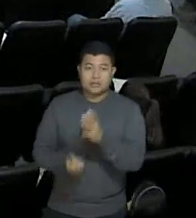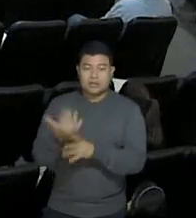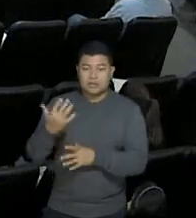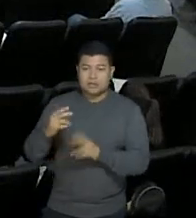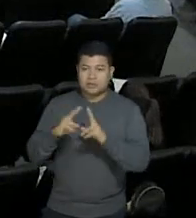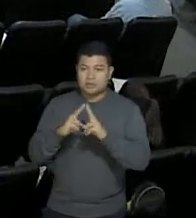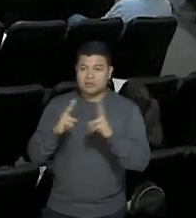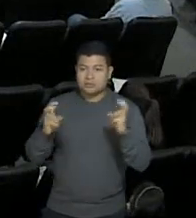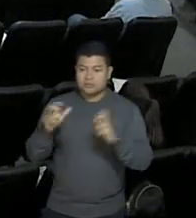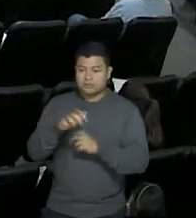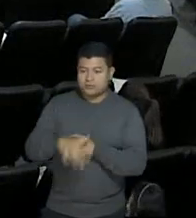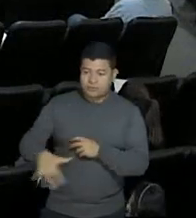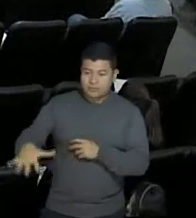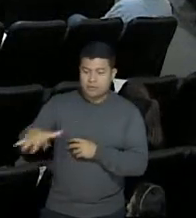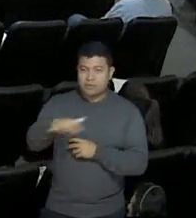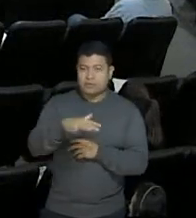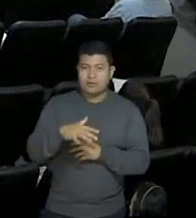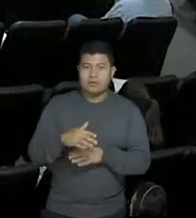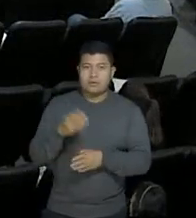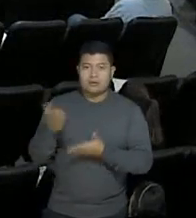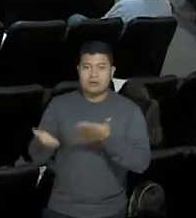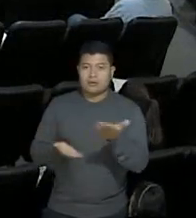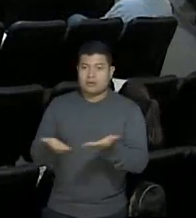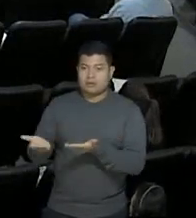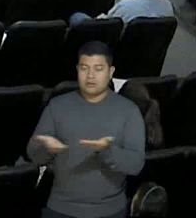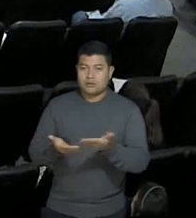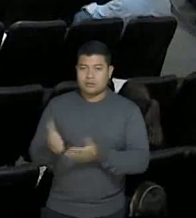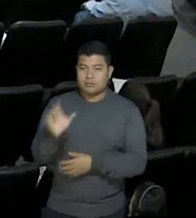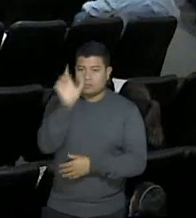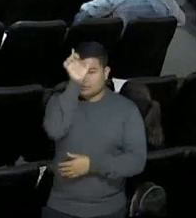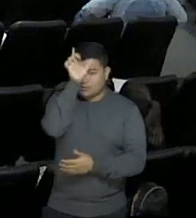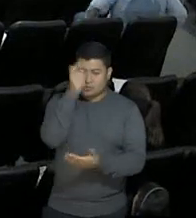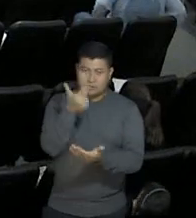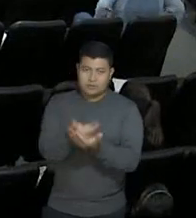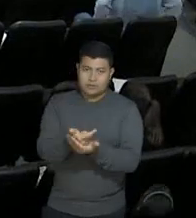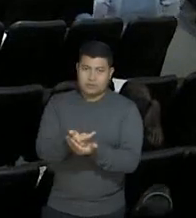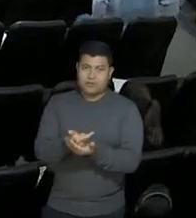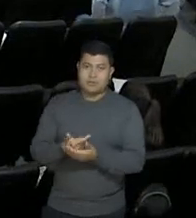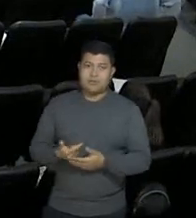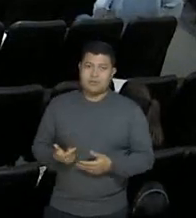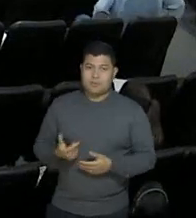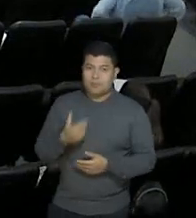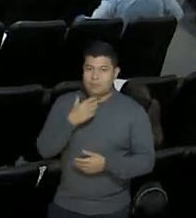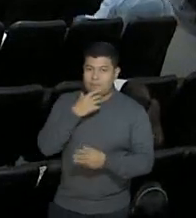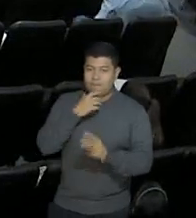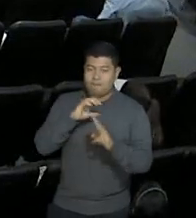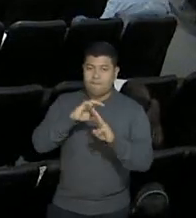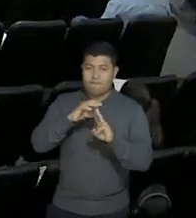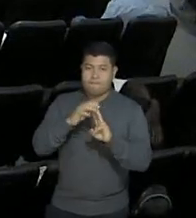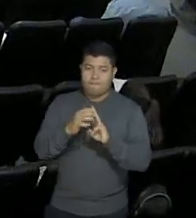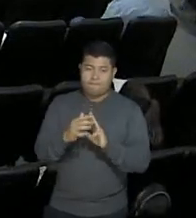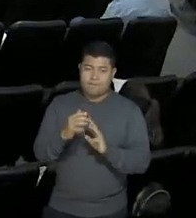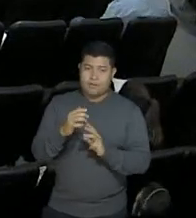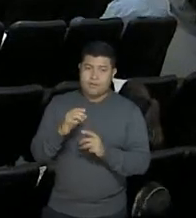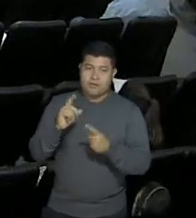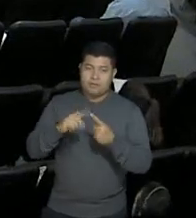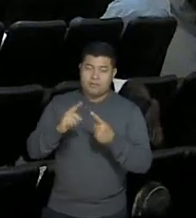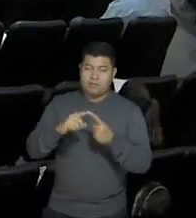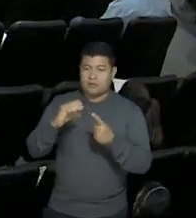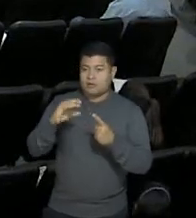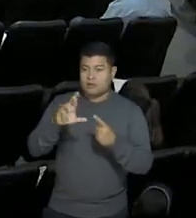atendimento aos escolares e disléxicos, os painelistas. Cristiane Ramos